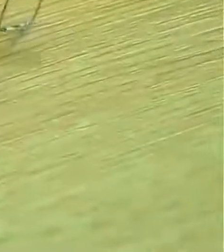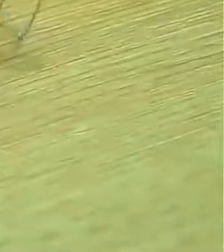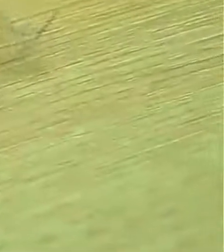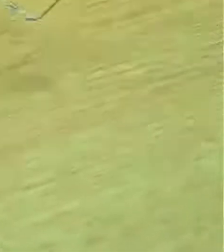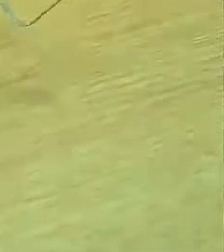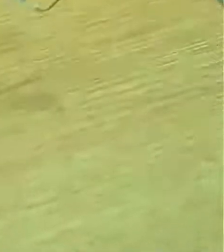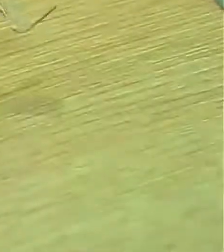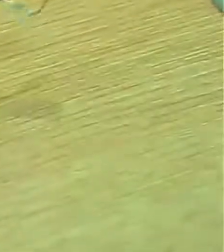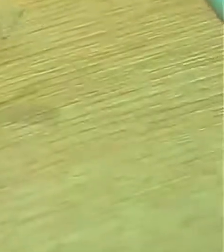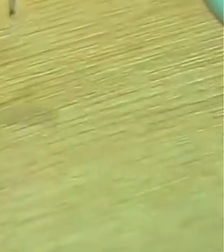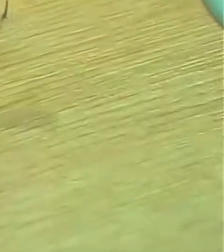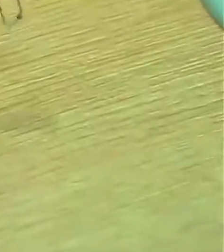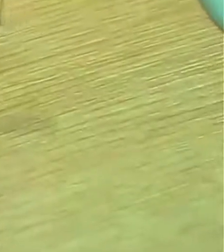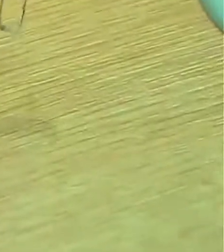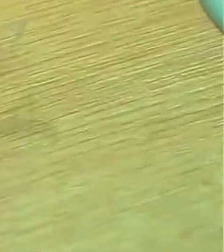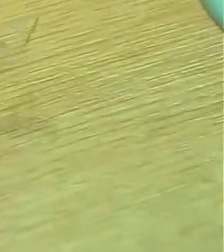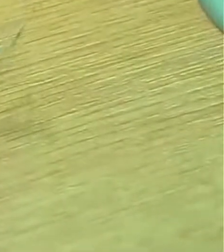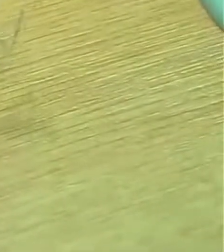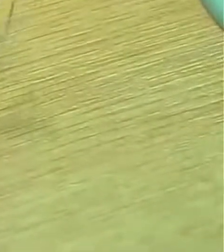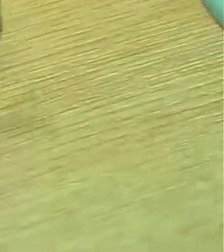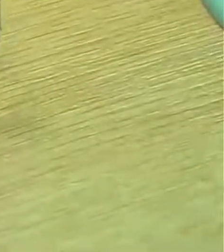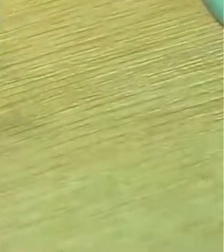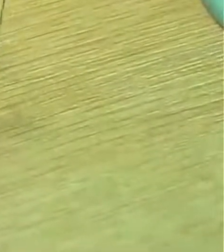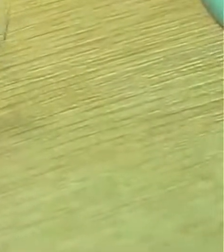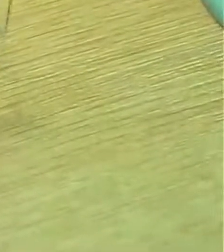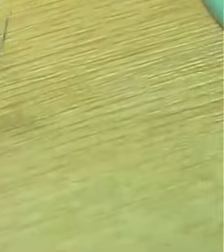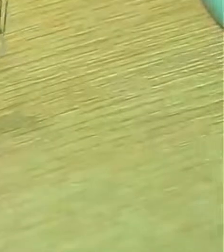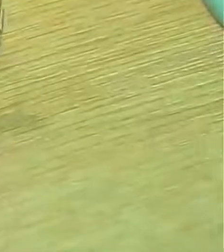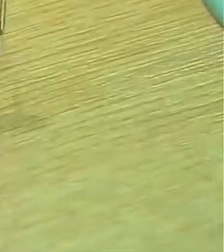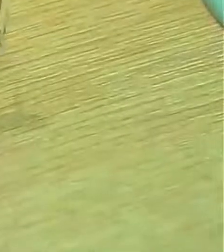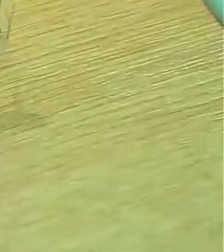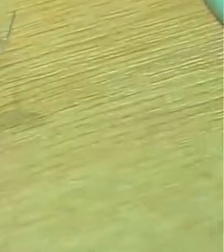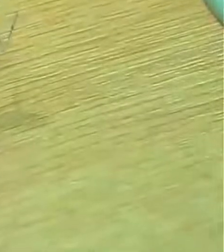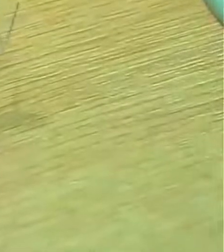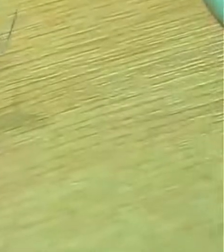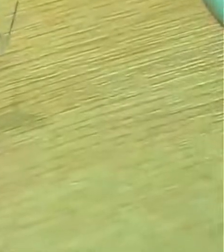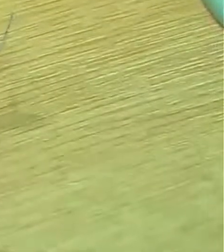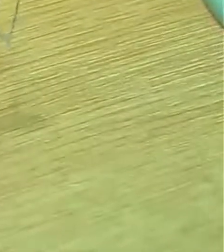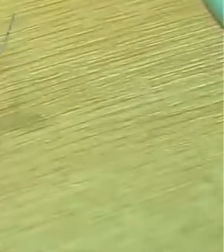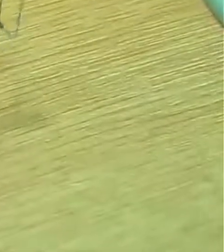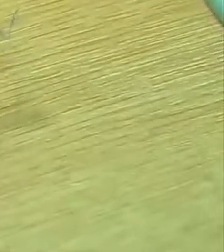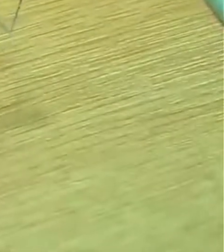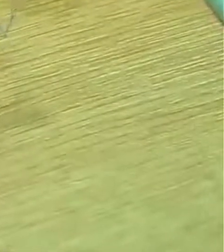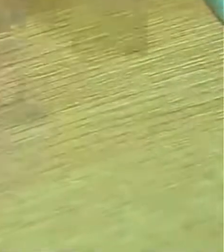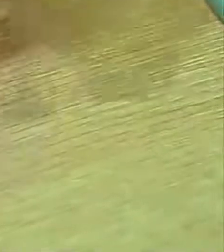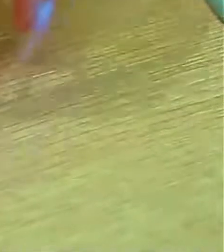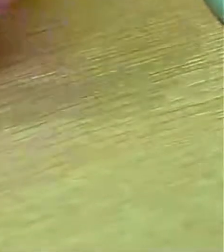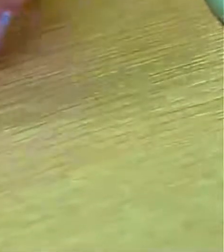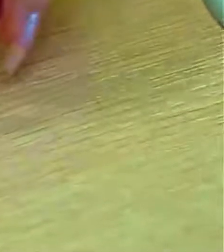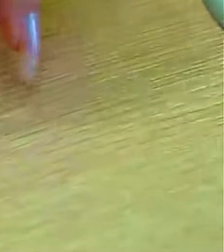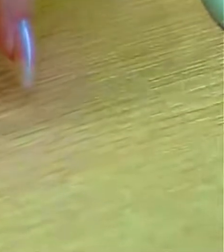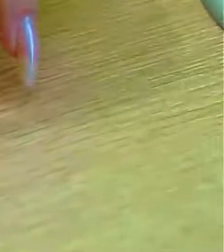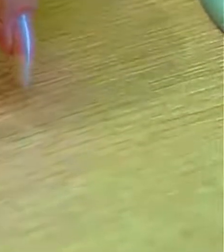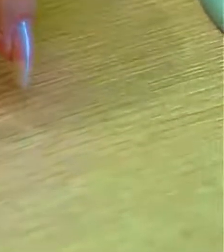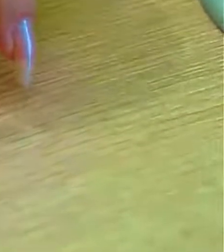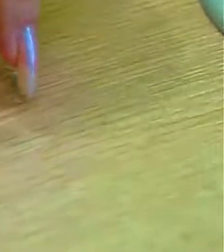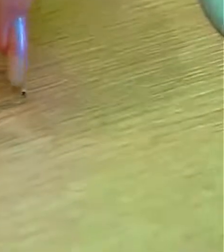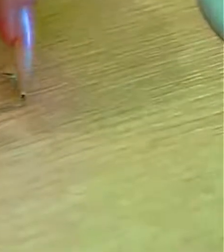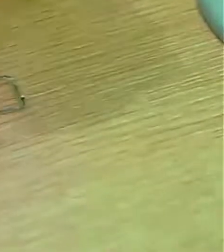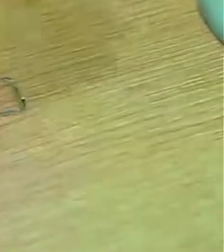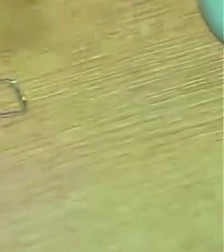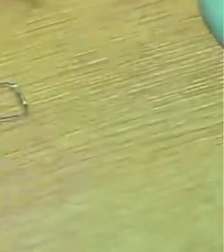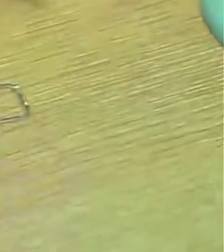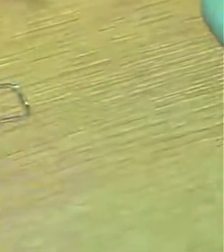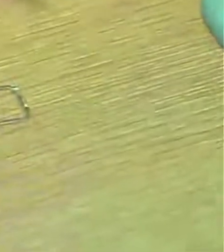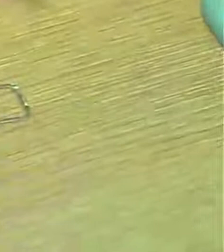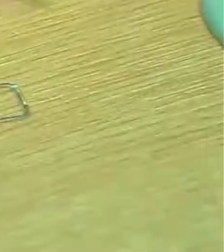olha, certo? E nós podemos fazer isso graças a essa interação. Ok? Então, nós podemos falar aqui que a